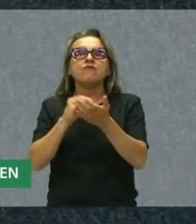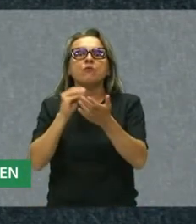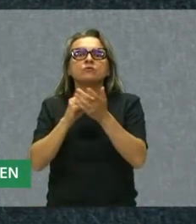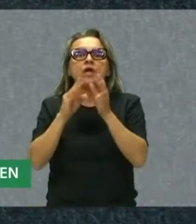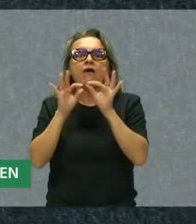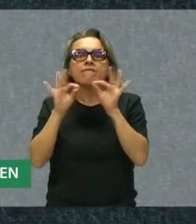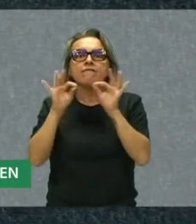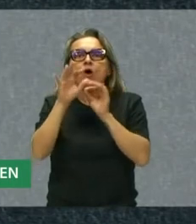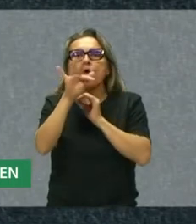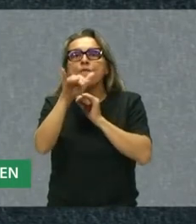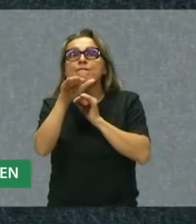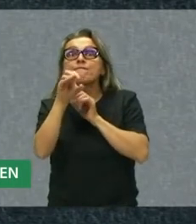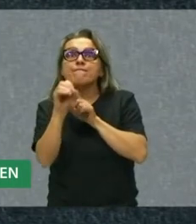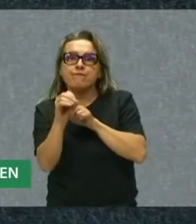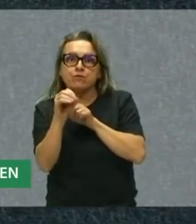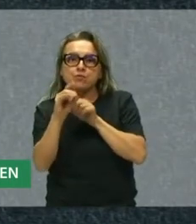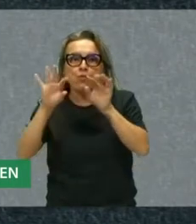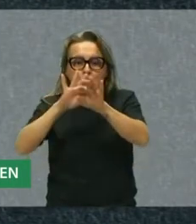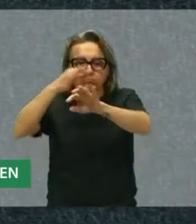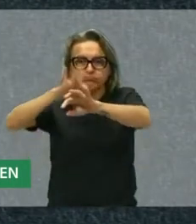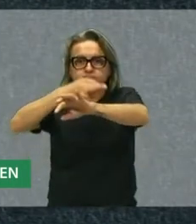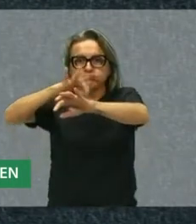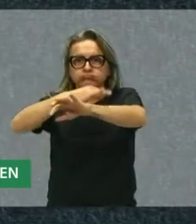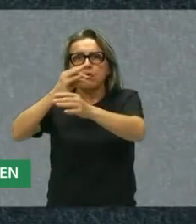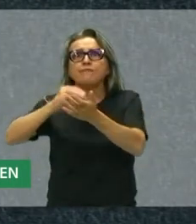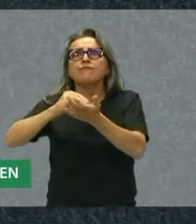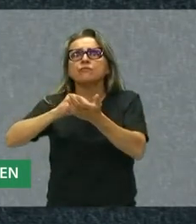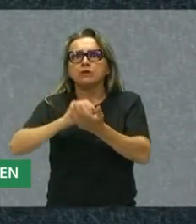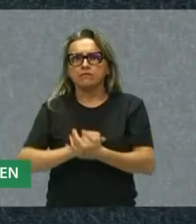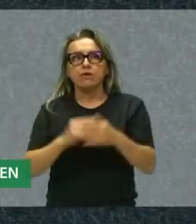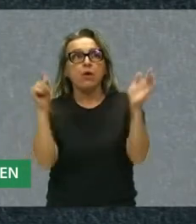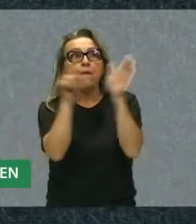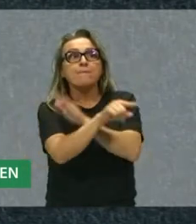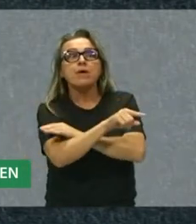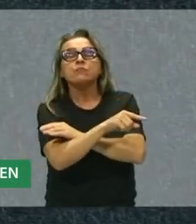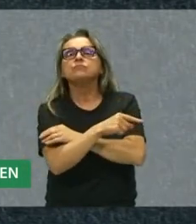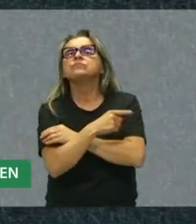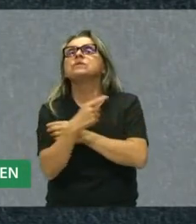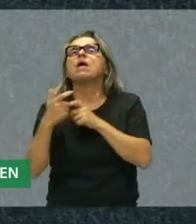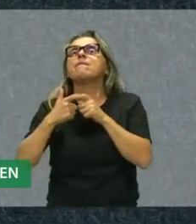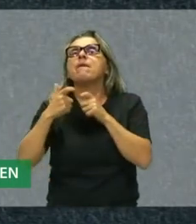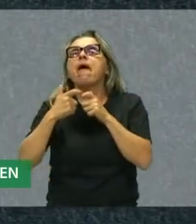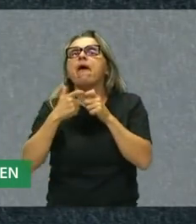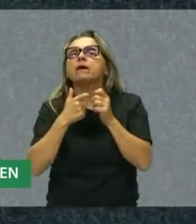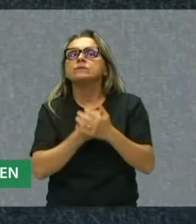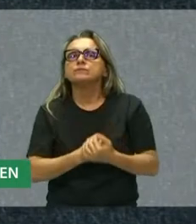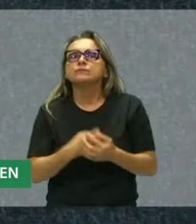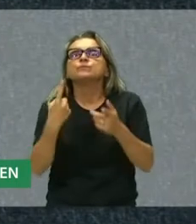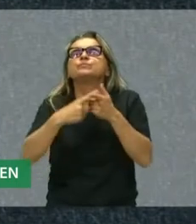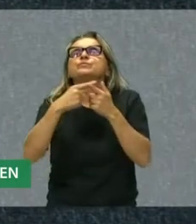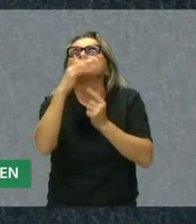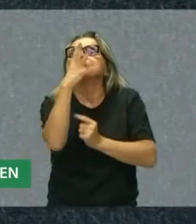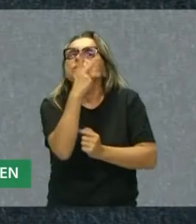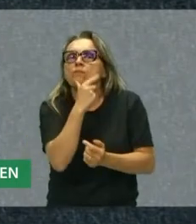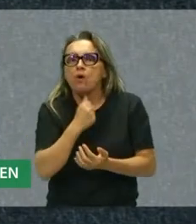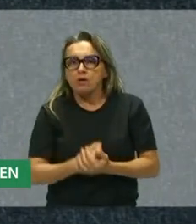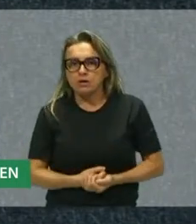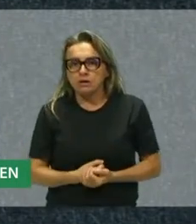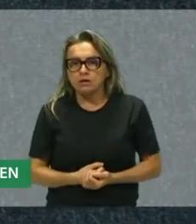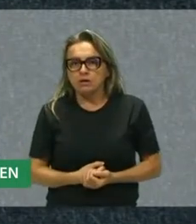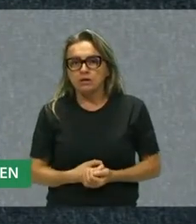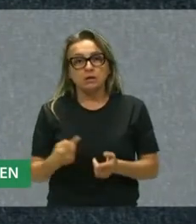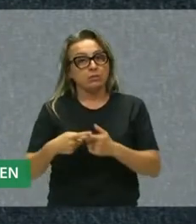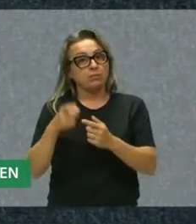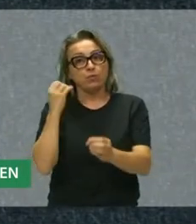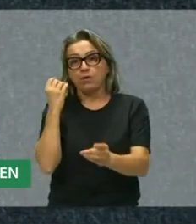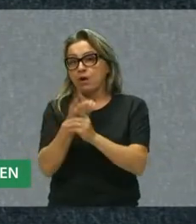perguntei para alguns médicos lá dentro, qual é a demora? A demora é porque não achamos materiais. Então, a população de